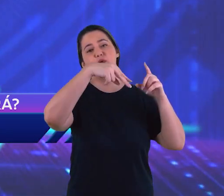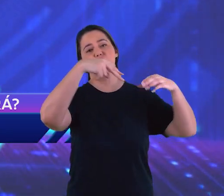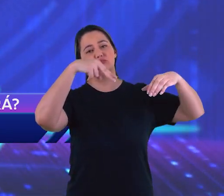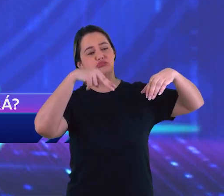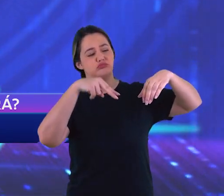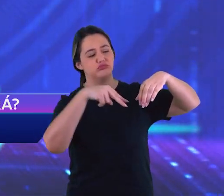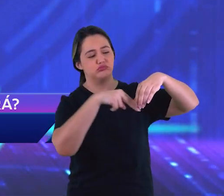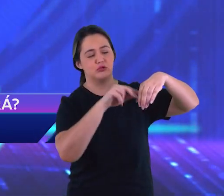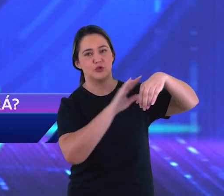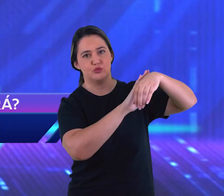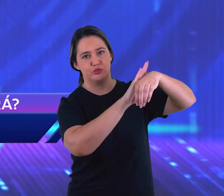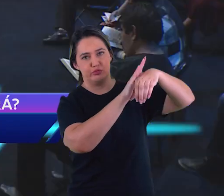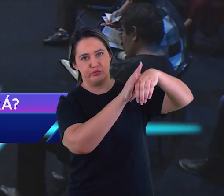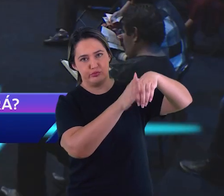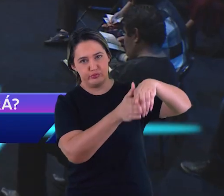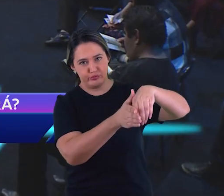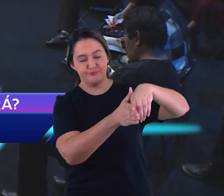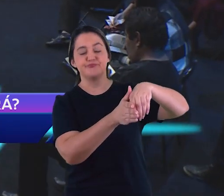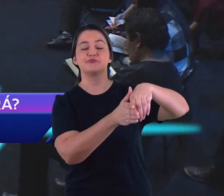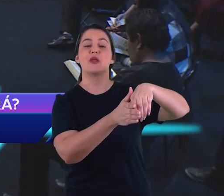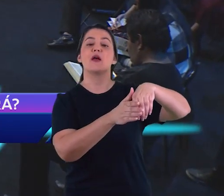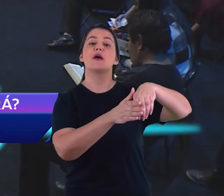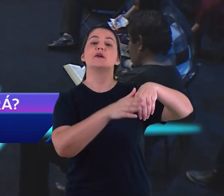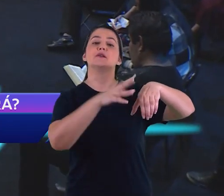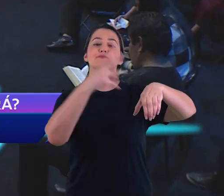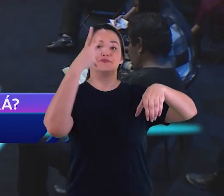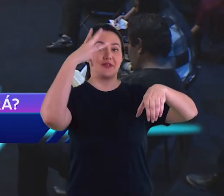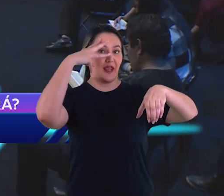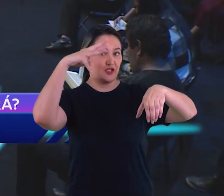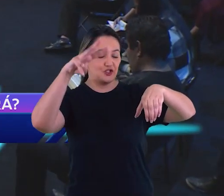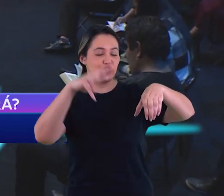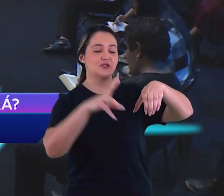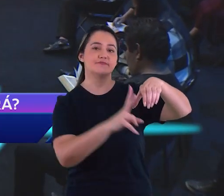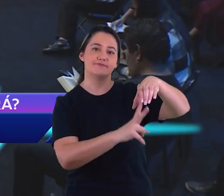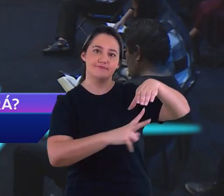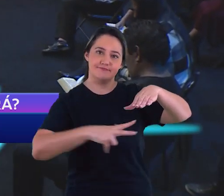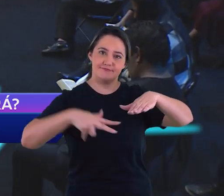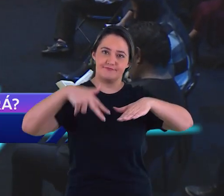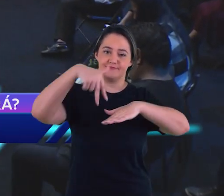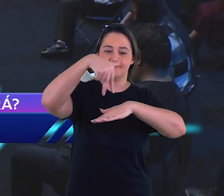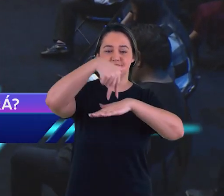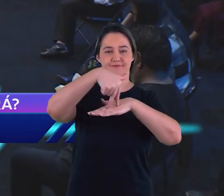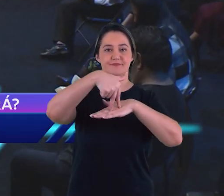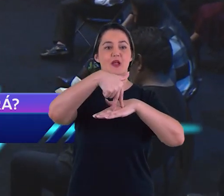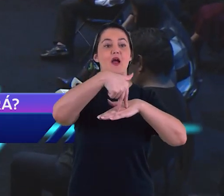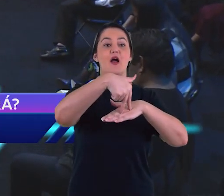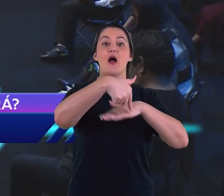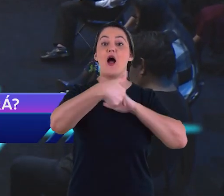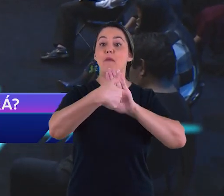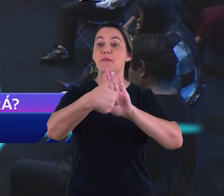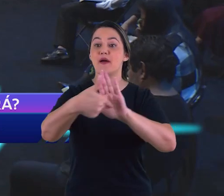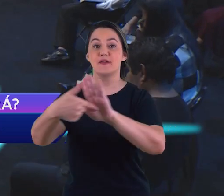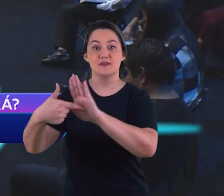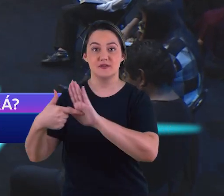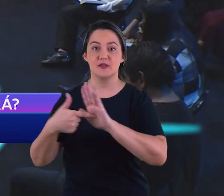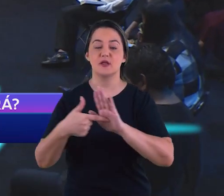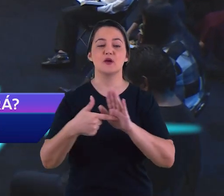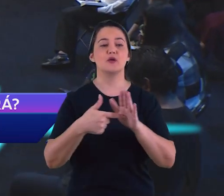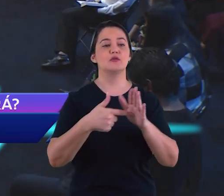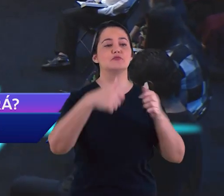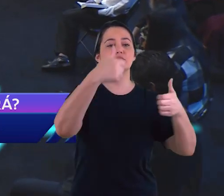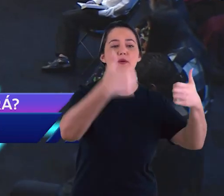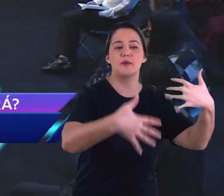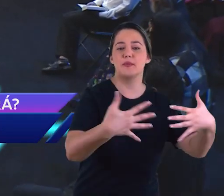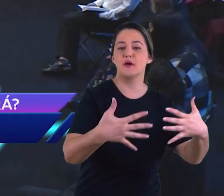ele cumpriu a sua missão, já tinha aparecido aos discípulos, dando a eles a missão